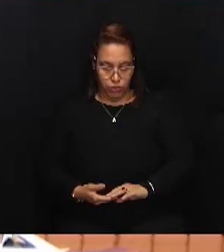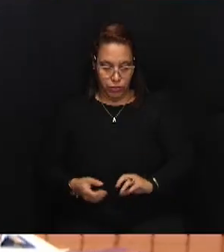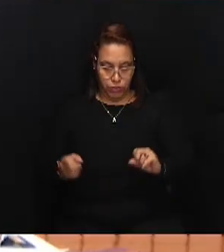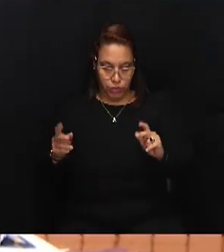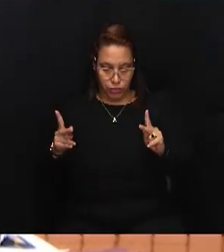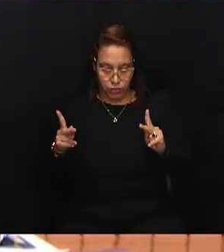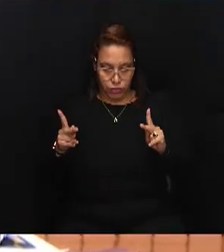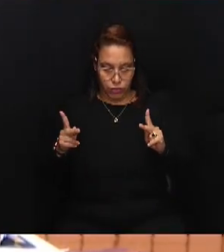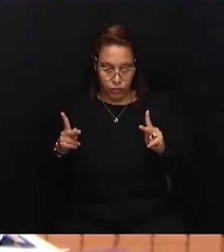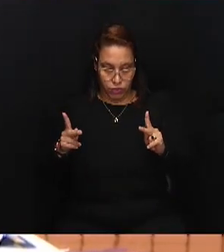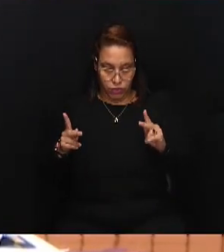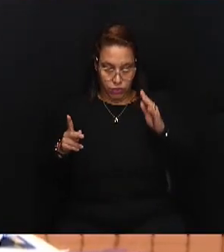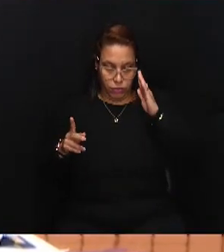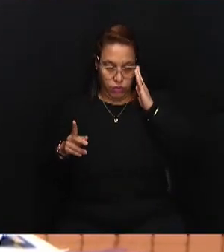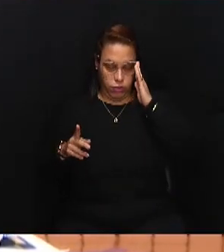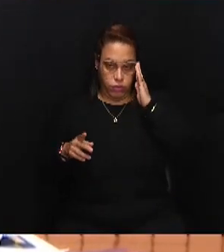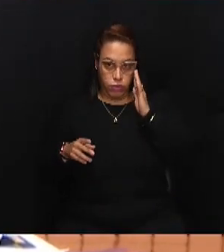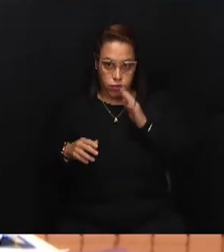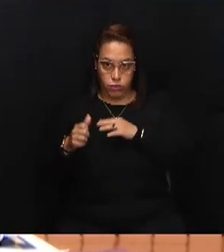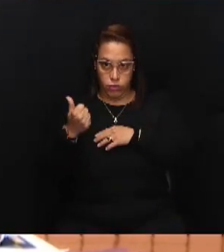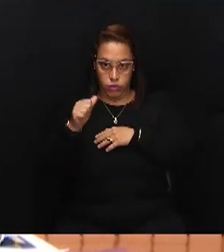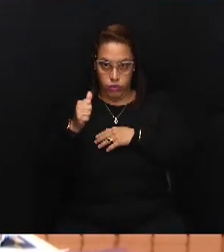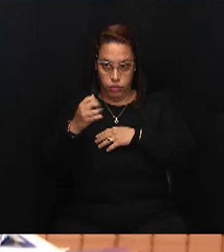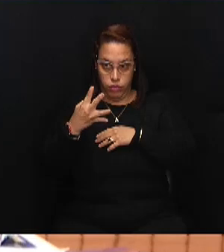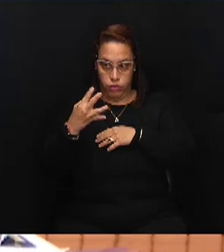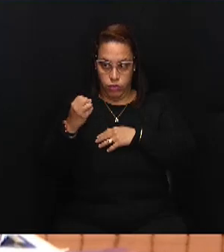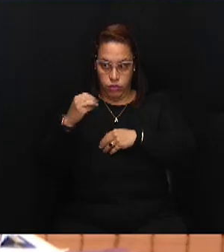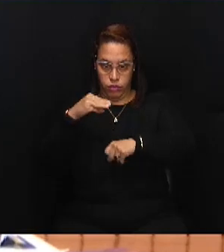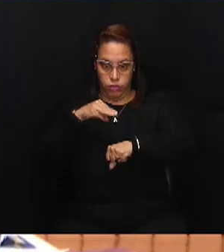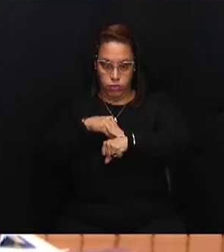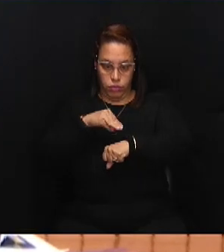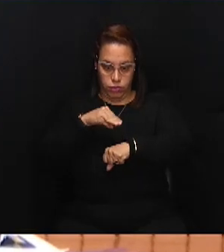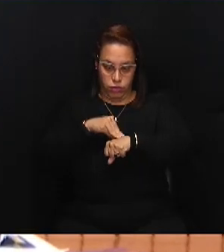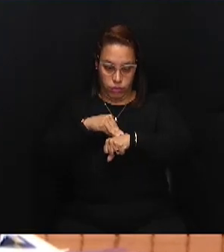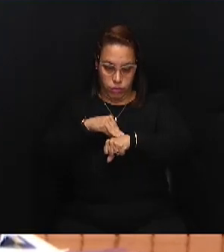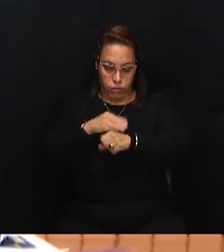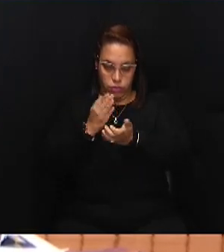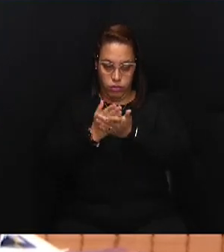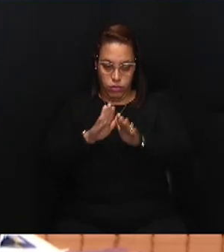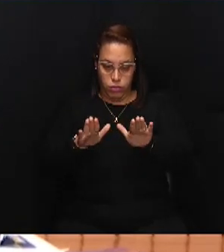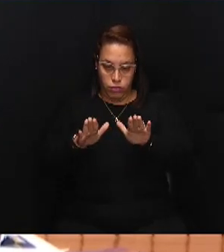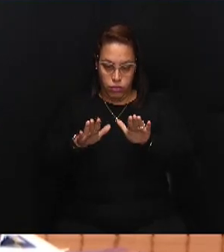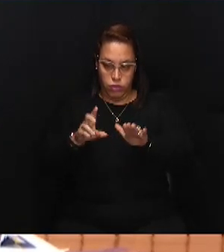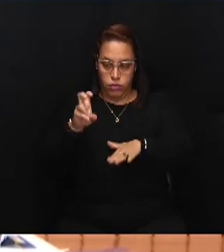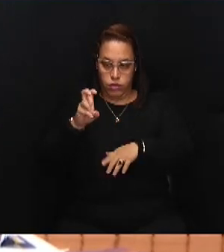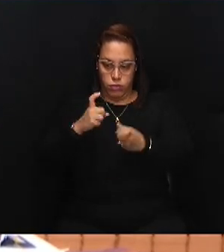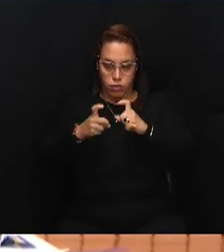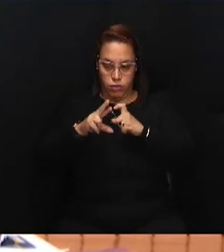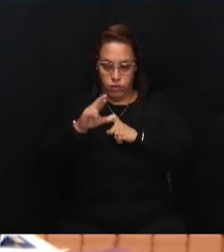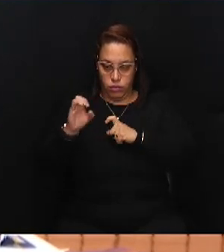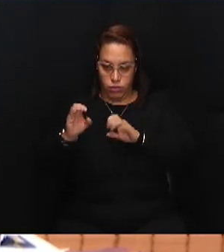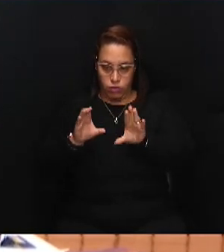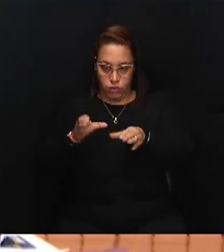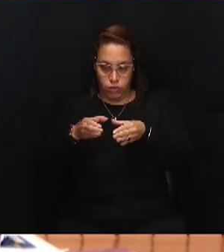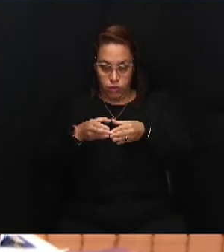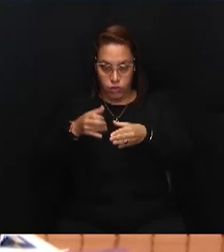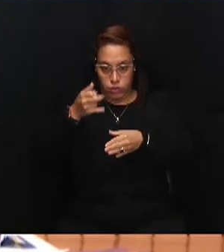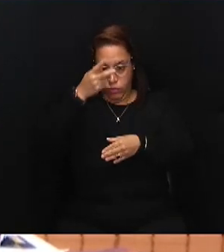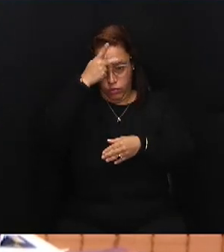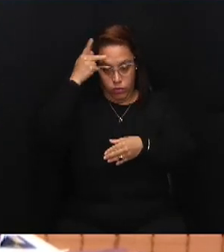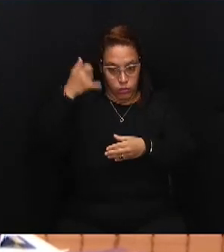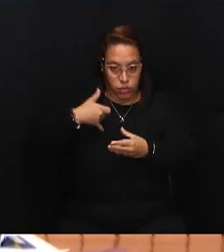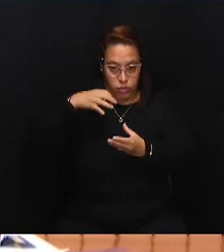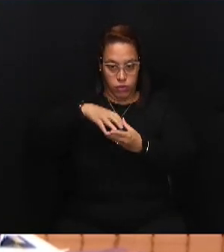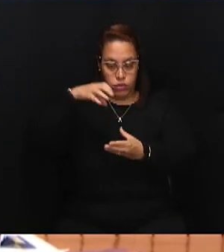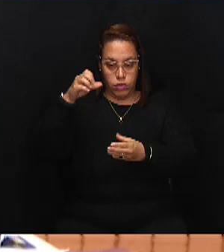joia. Às 11h40, encerra a 5ª reunião ordinária da Comissão dos Idosos,